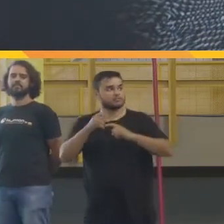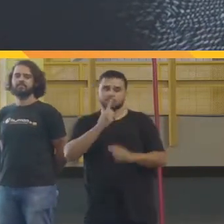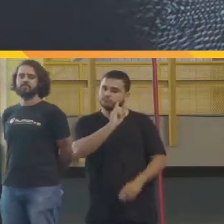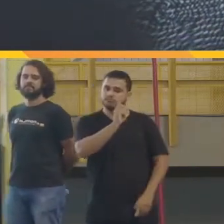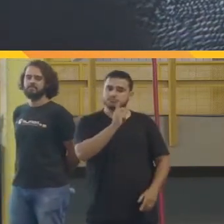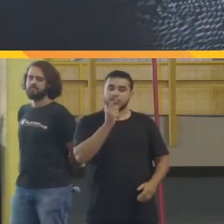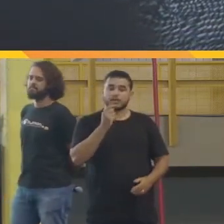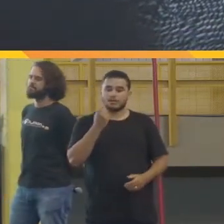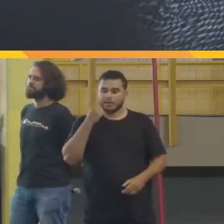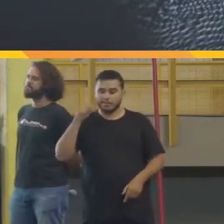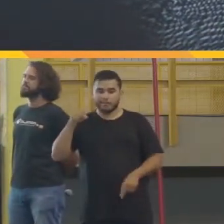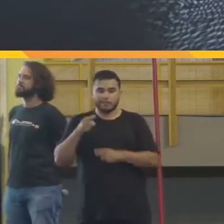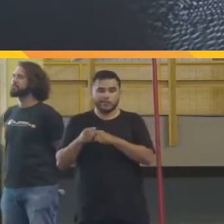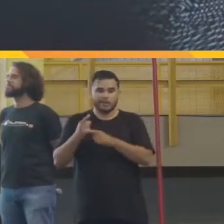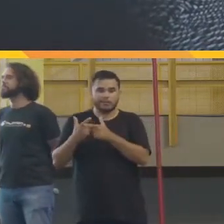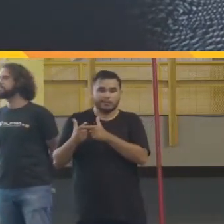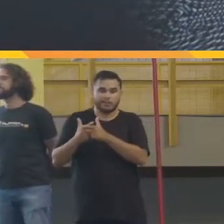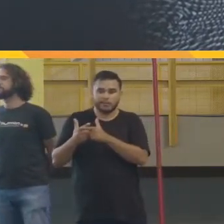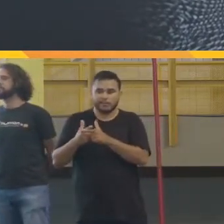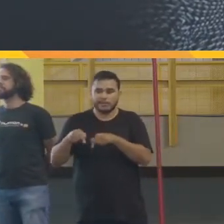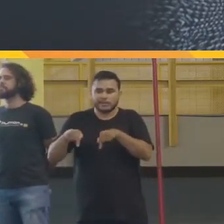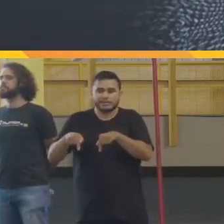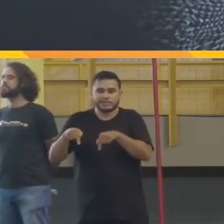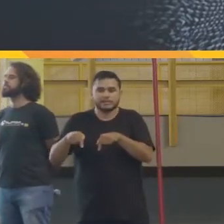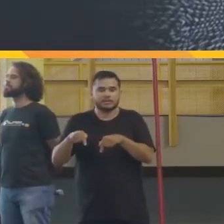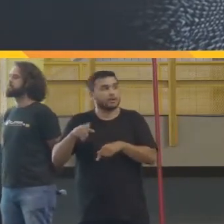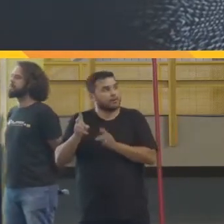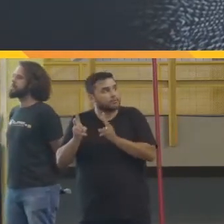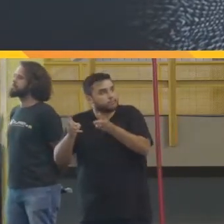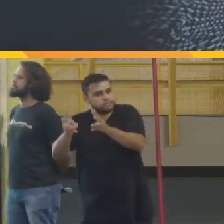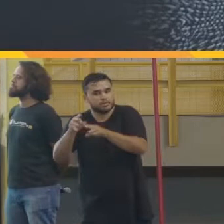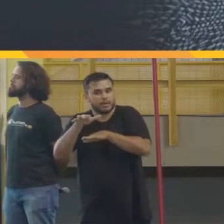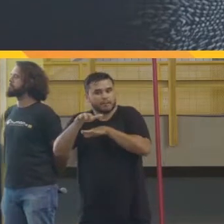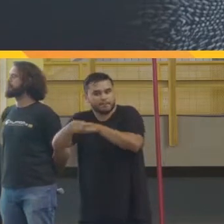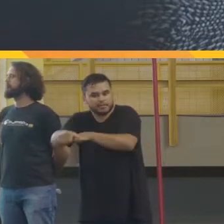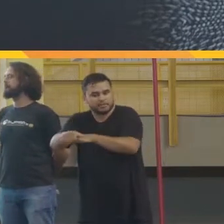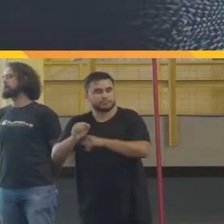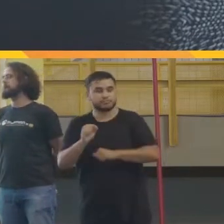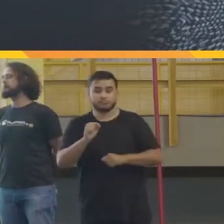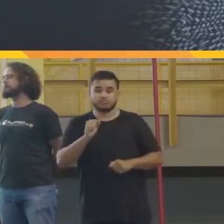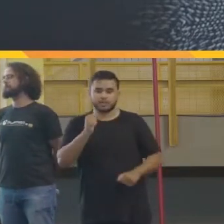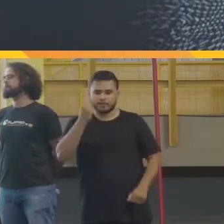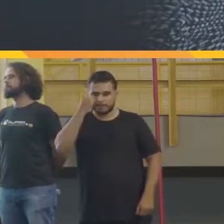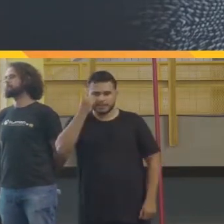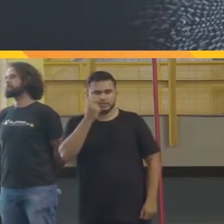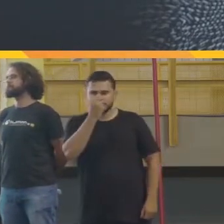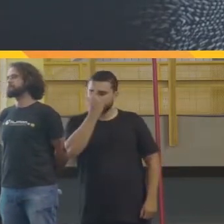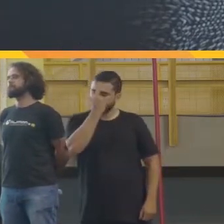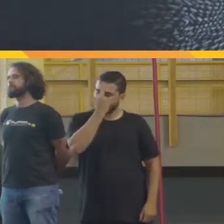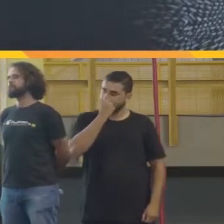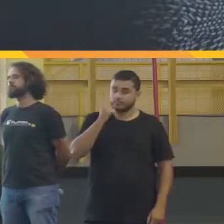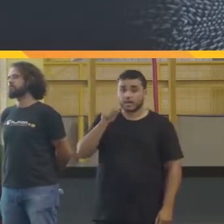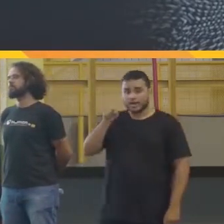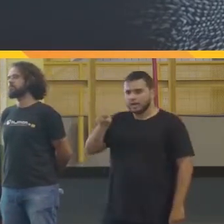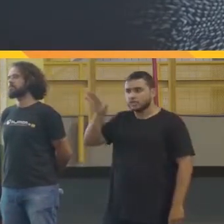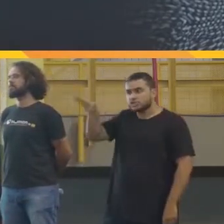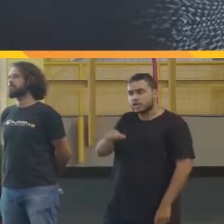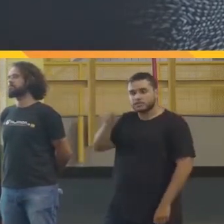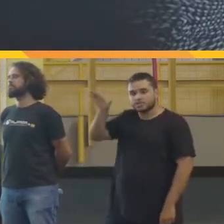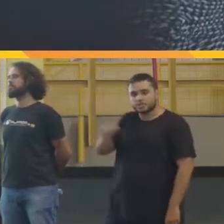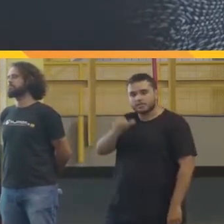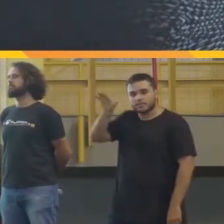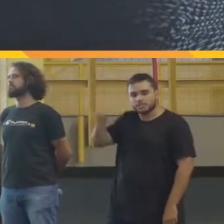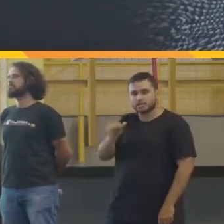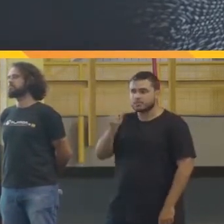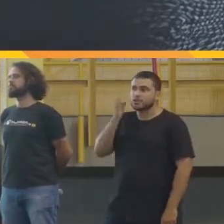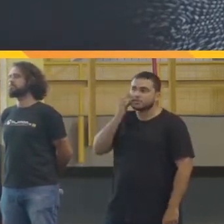Pedro, volte, que o senhor tem que terminar seus estudos. E Dom Pedro responde: eu nunca gostei